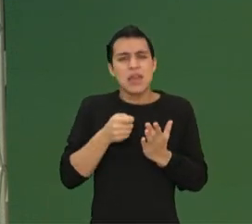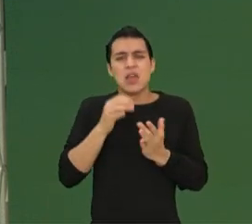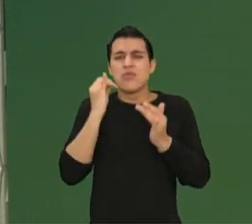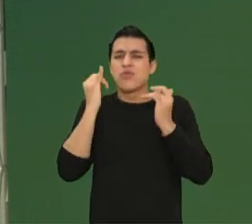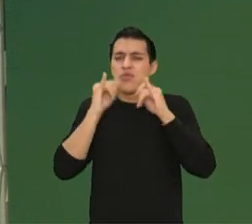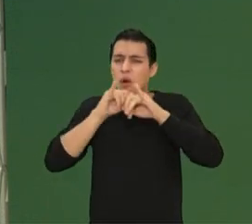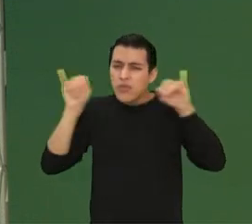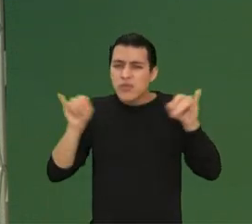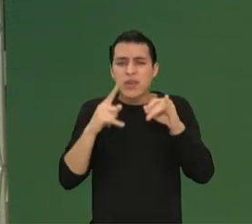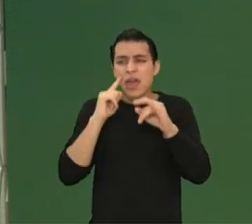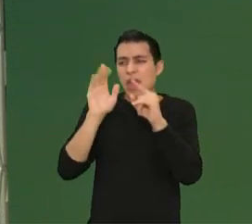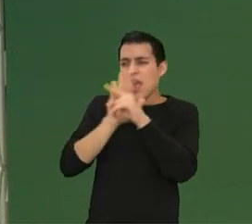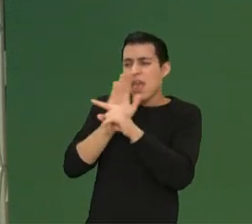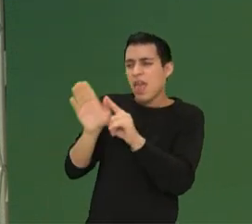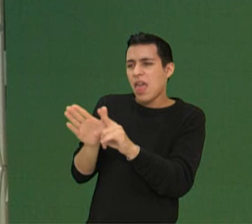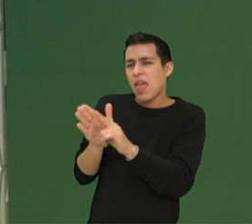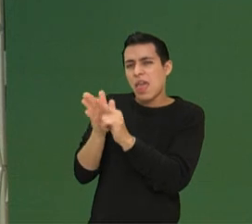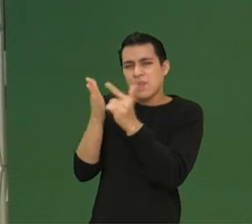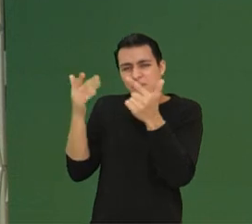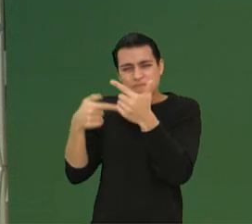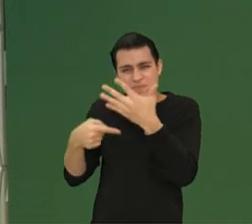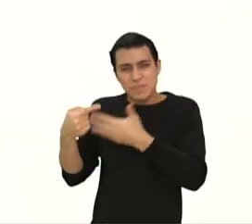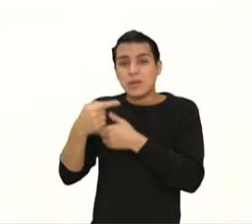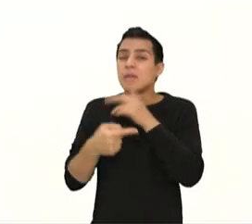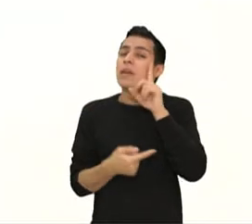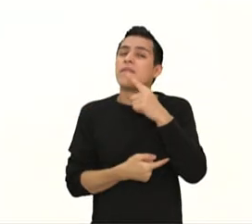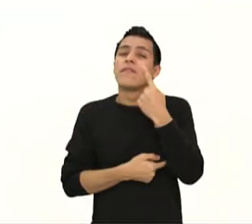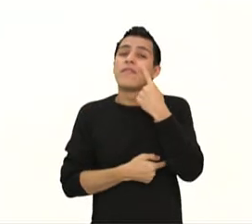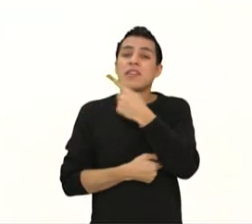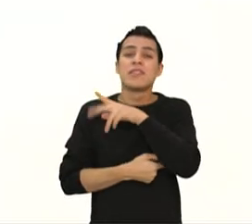e reportagem. Veja o resultado dessa minha enquete.